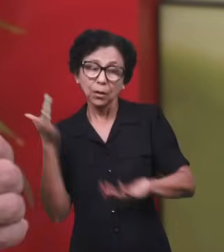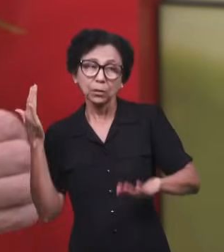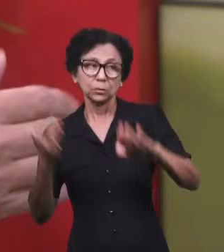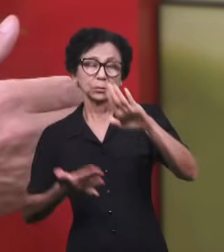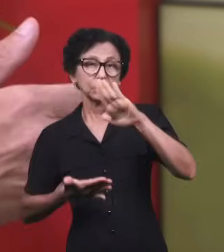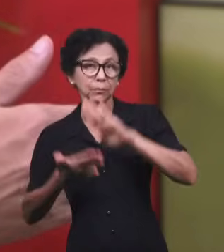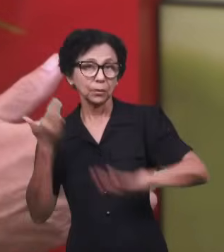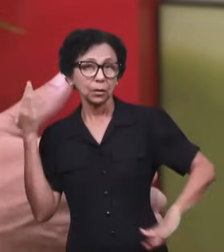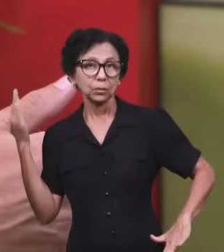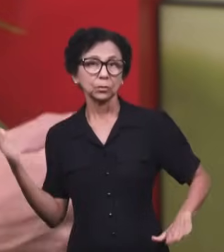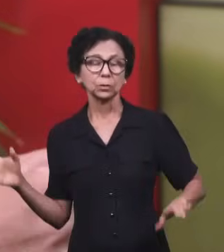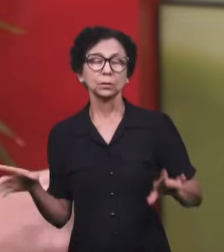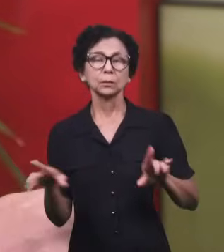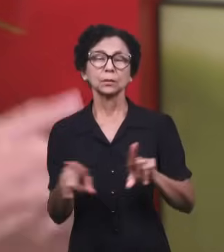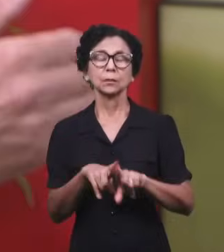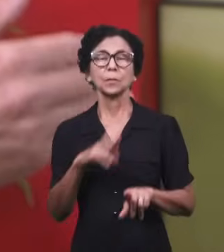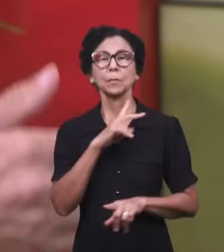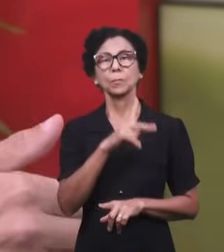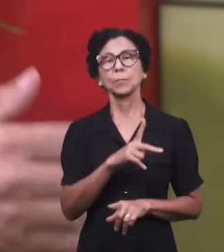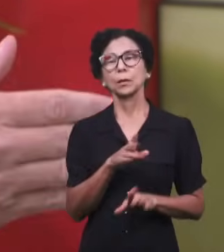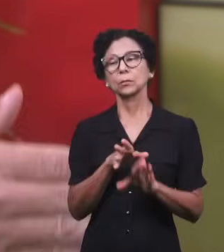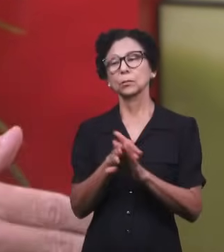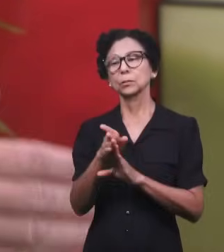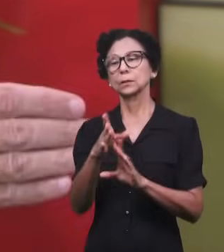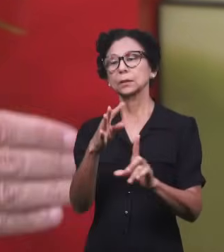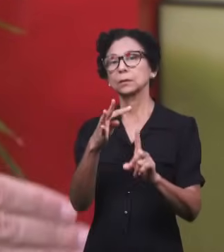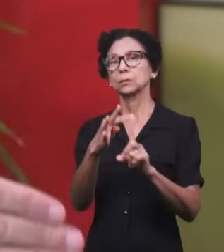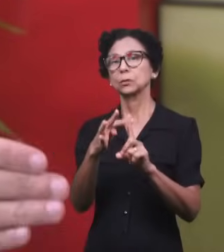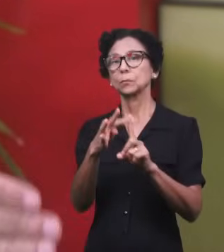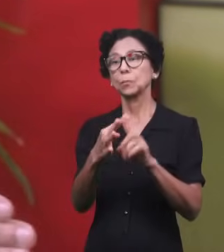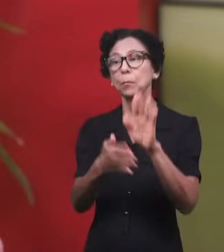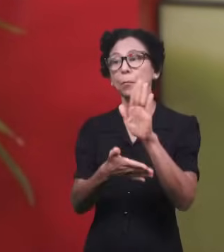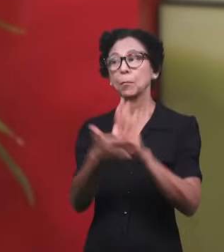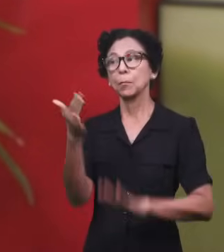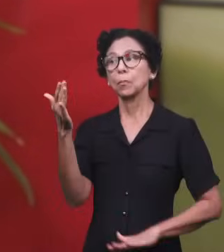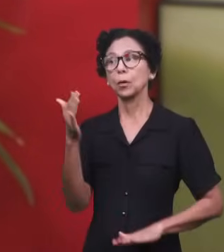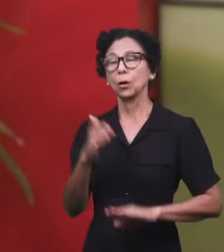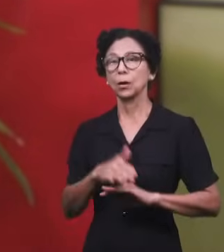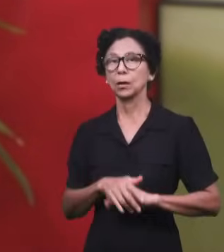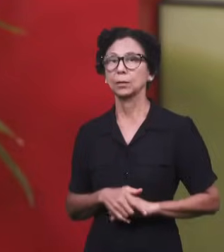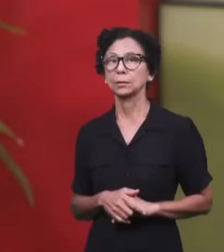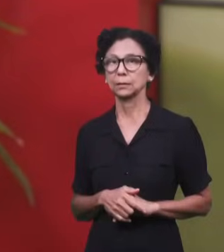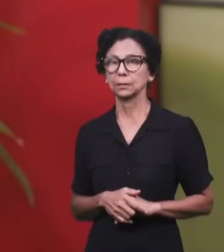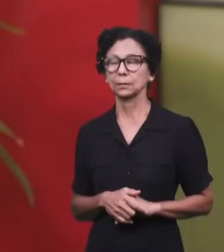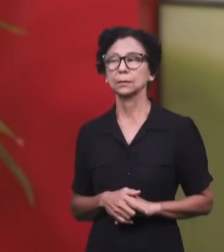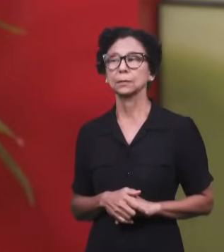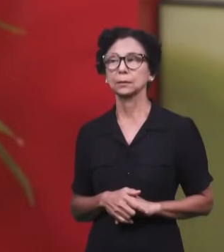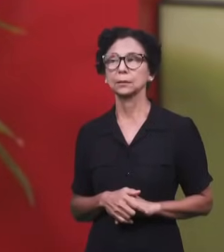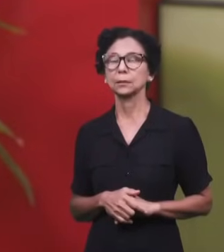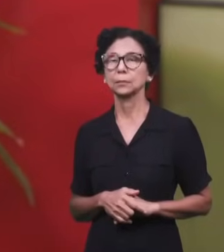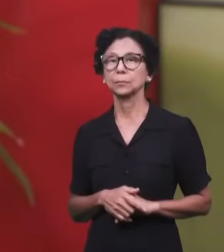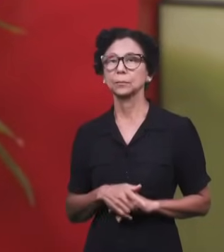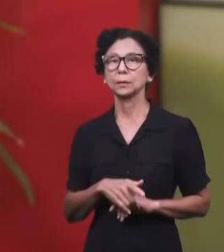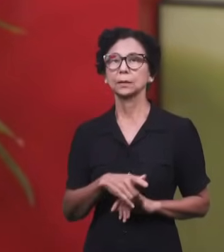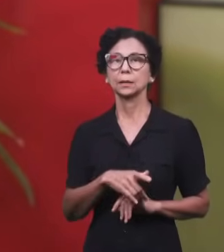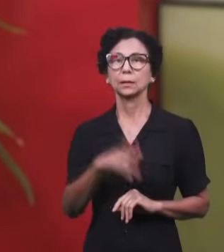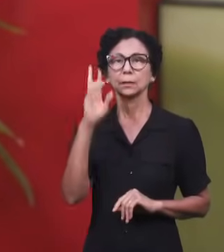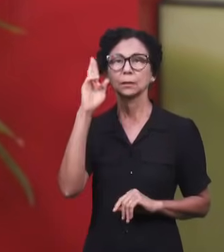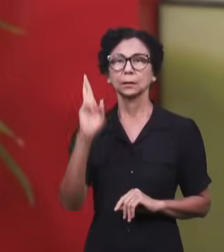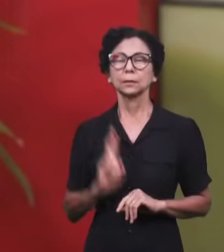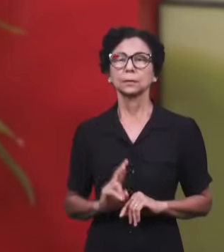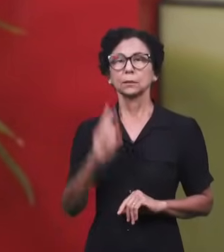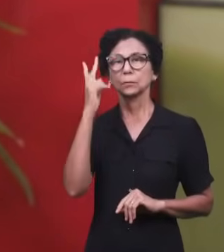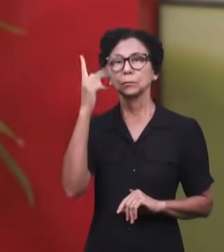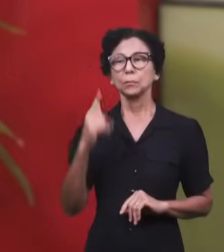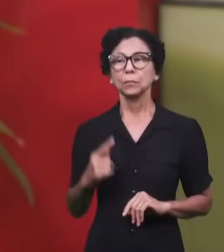texto que Paulo dá a Timóteo. Foge, pois, das paixões da carne. Carne não se enfrenta. Carne você tem que fugir